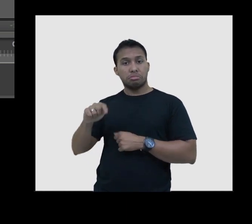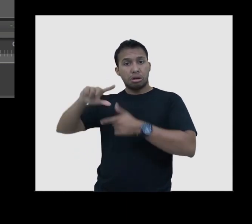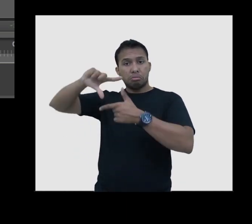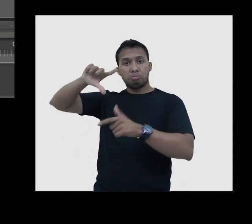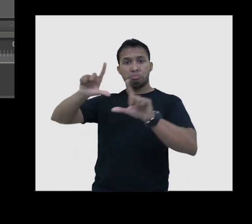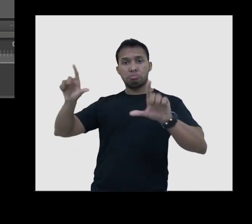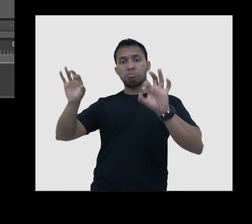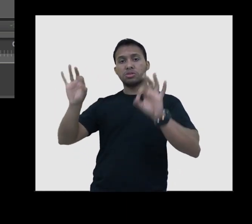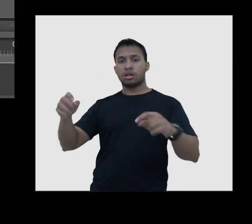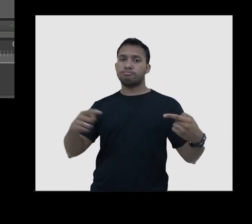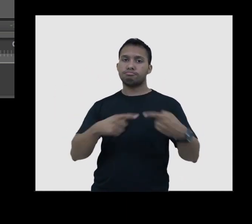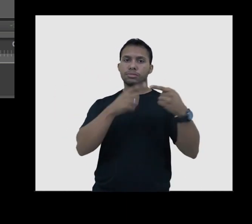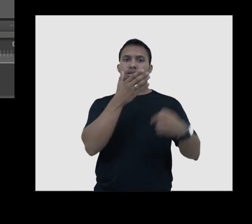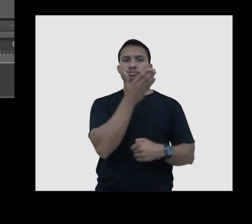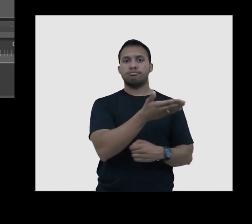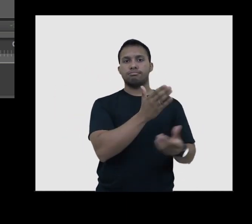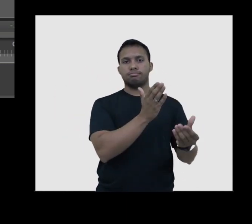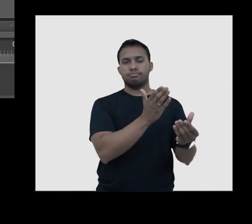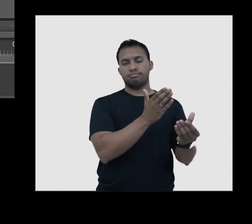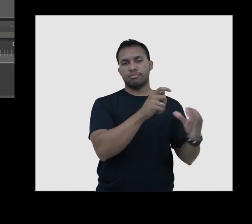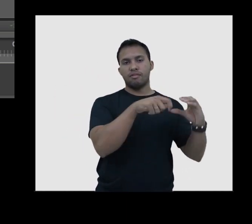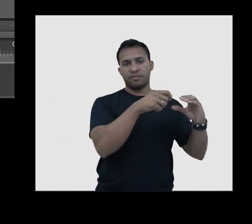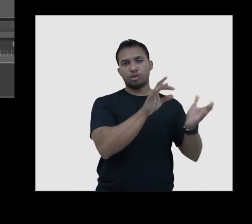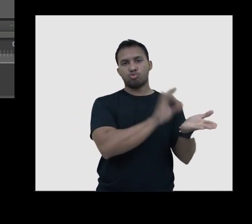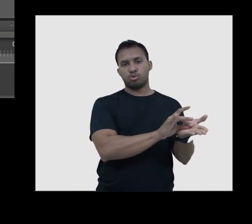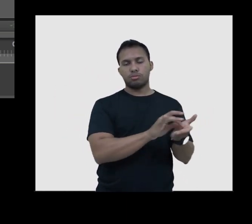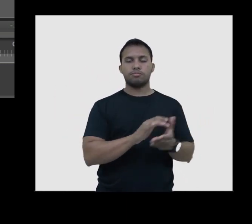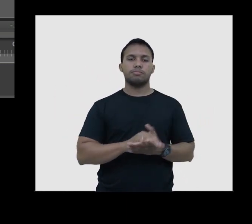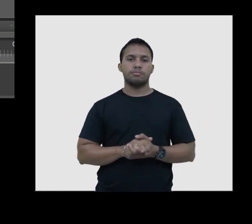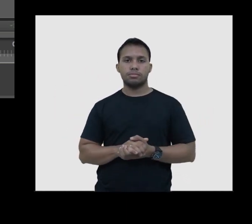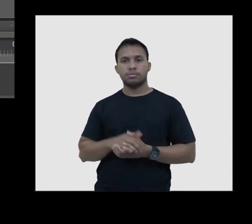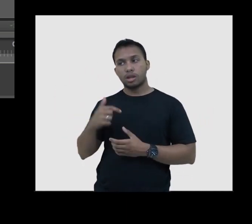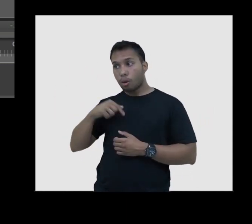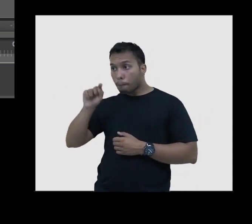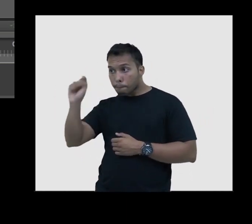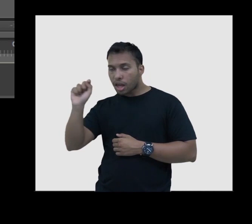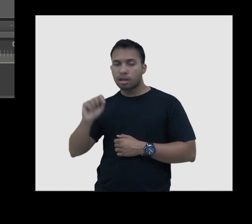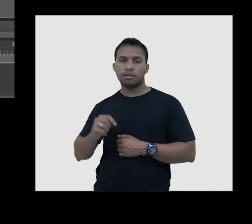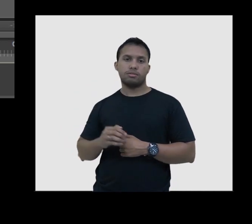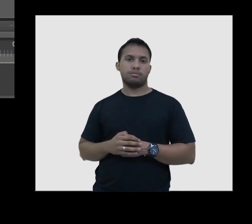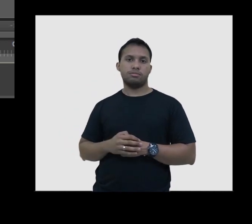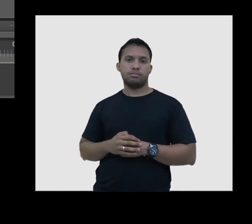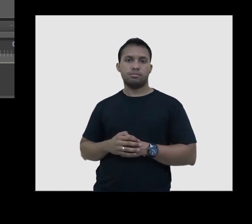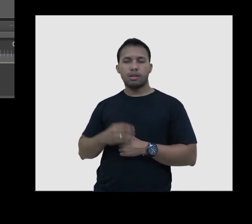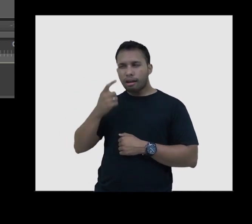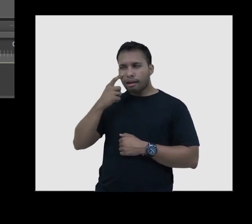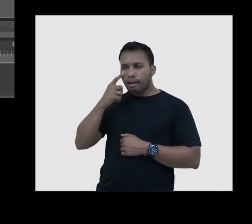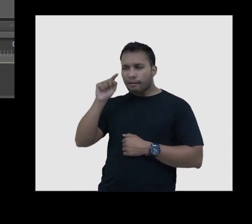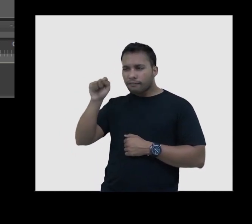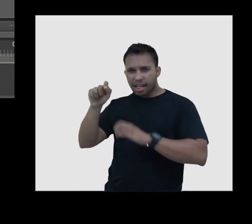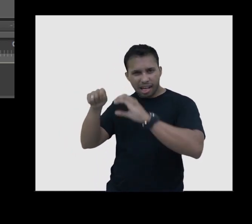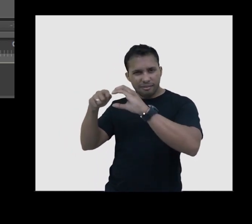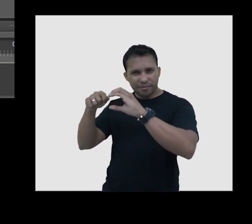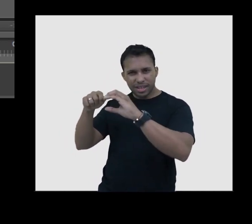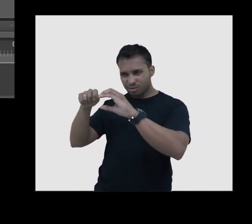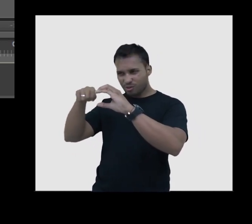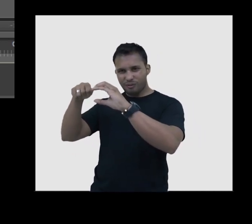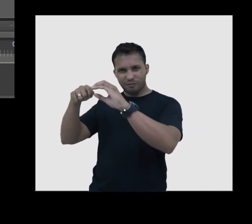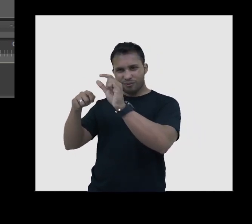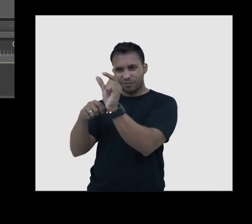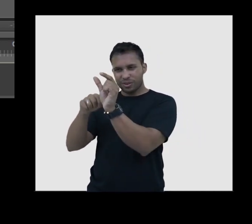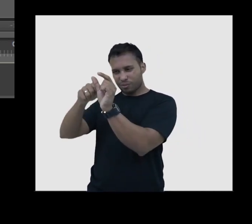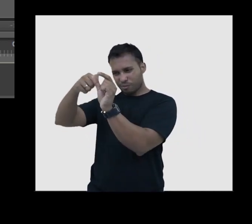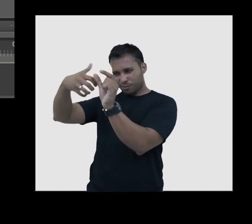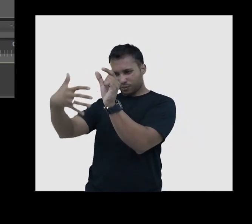sendo que ele é 1080p, 1920 por 1080. Acabei de selecioná-lo. Quando eu seleciono ele, a gente vê que